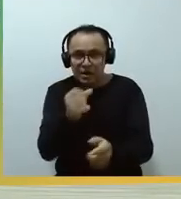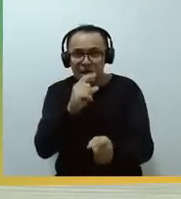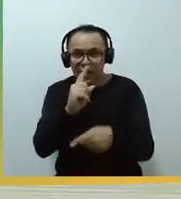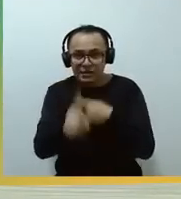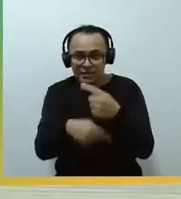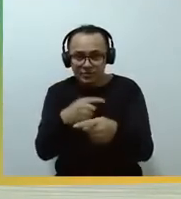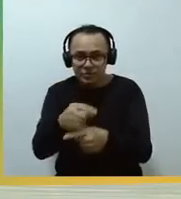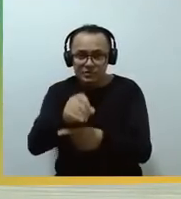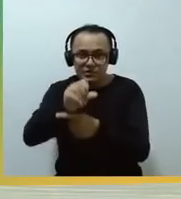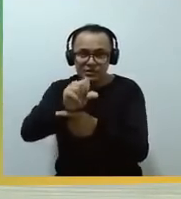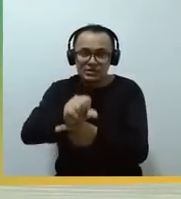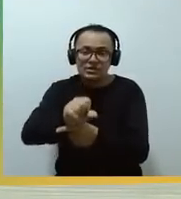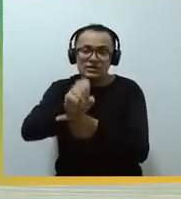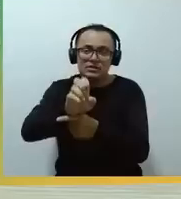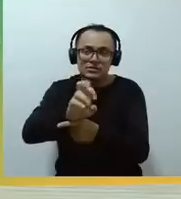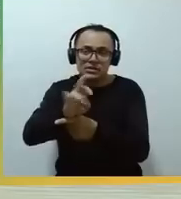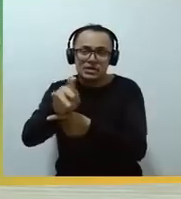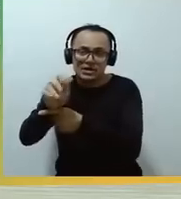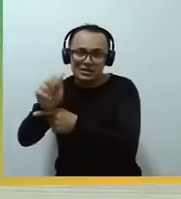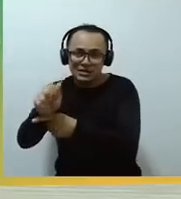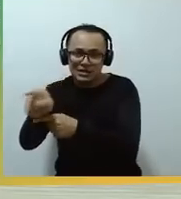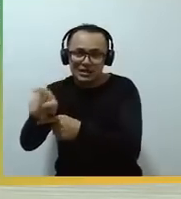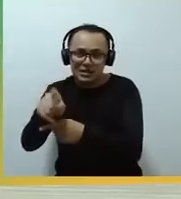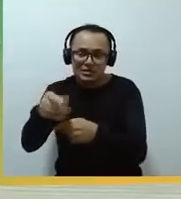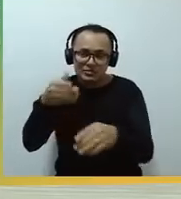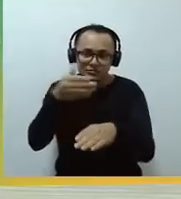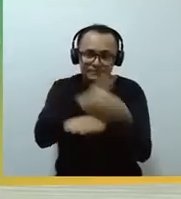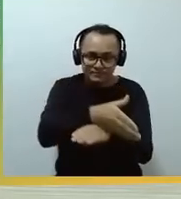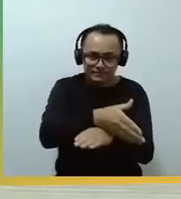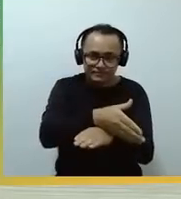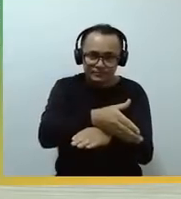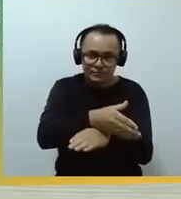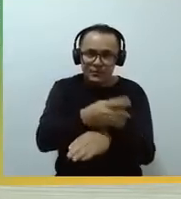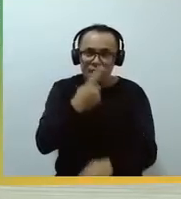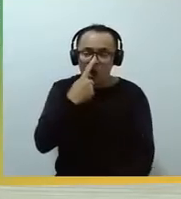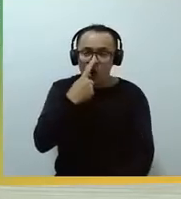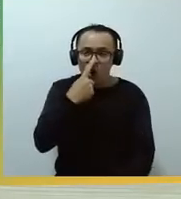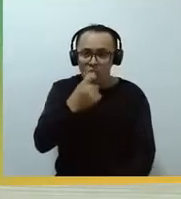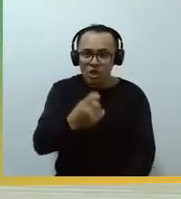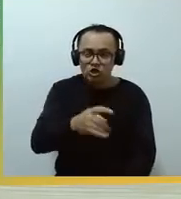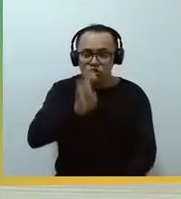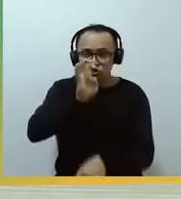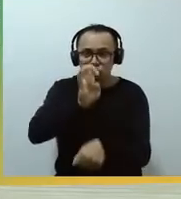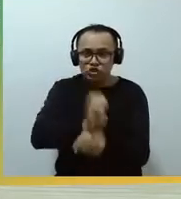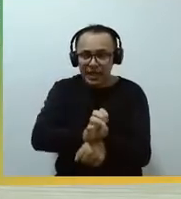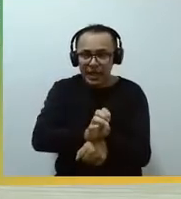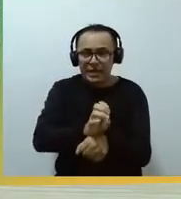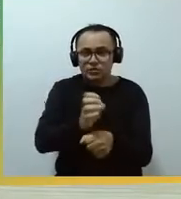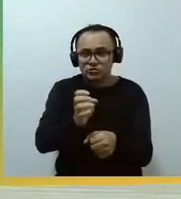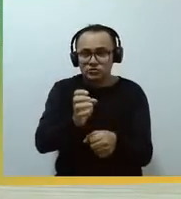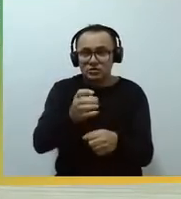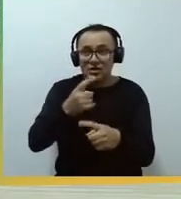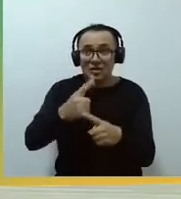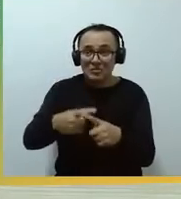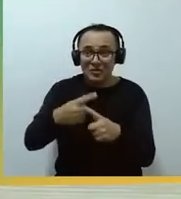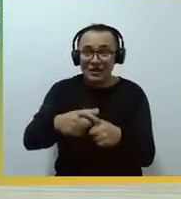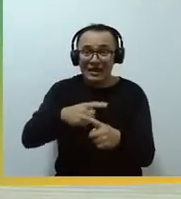não prevê nem que seja só os lixos daqui do estado ou da nossa região. Até porque tem lixo de outros estados, lixo de